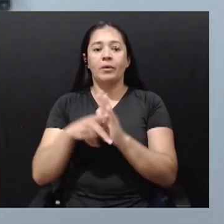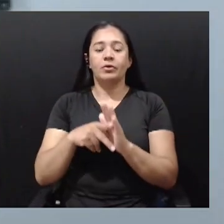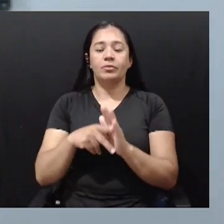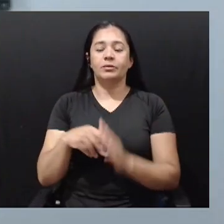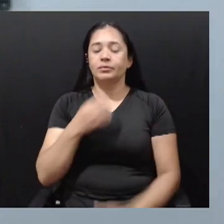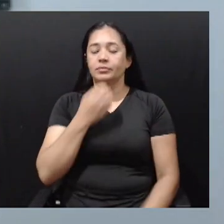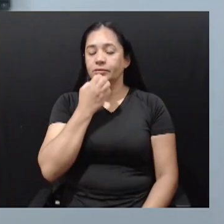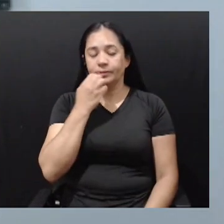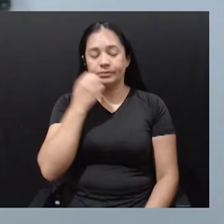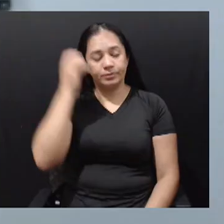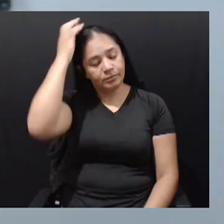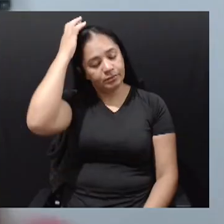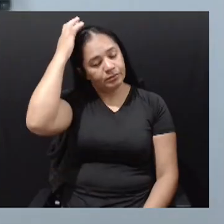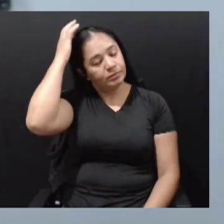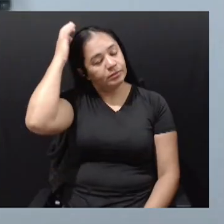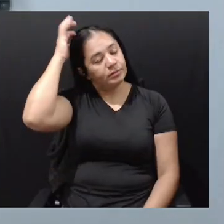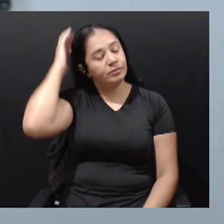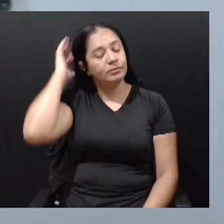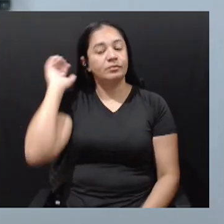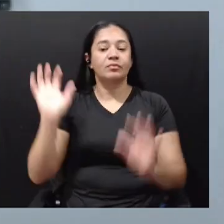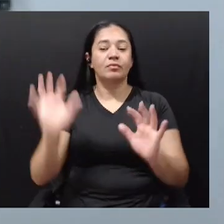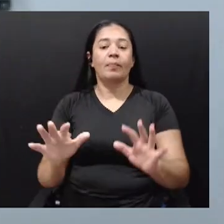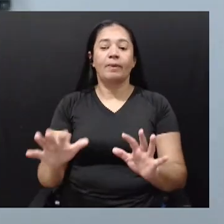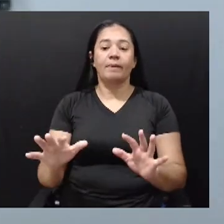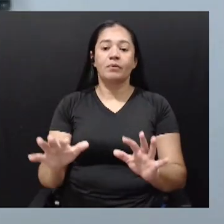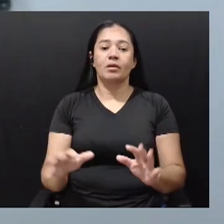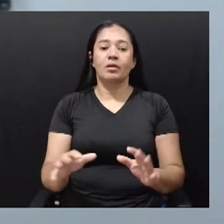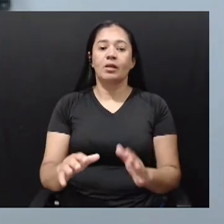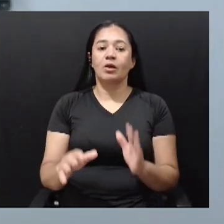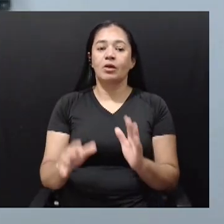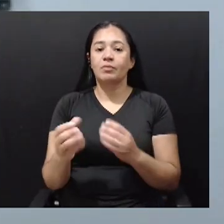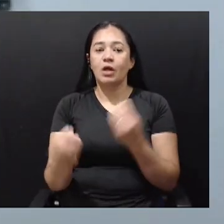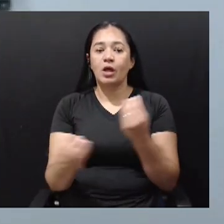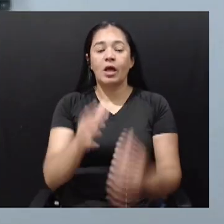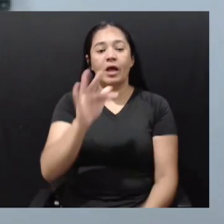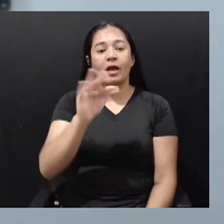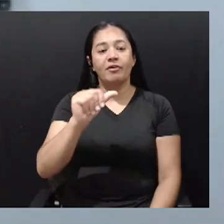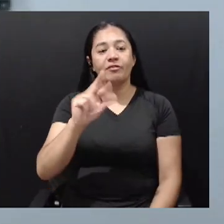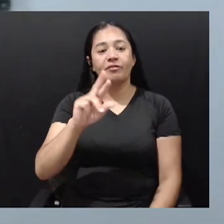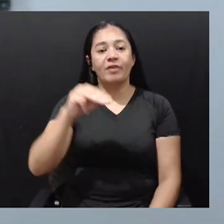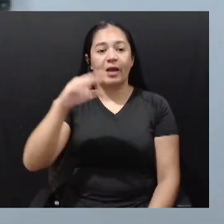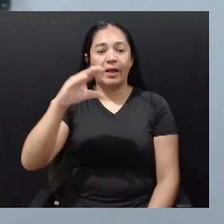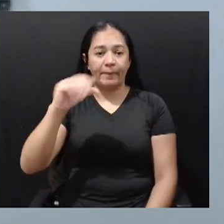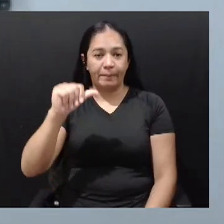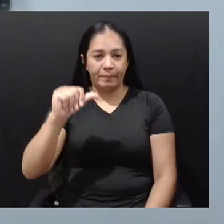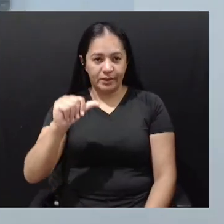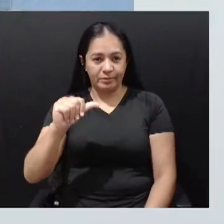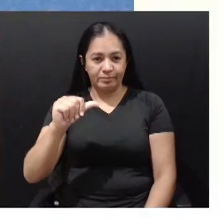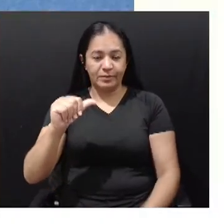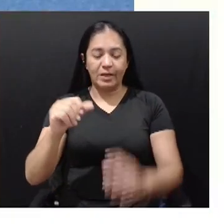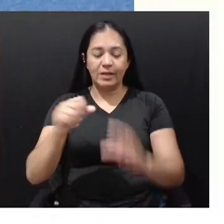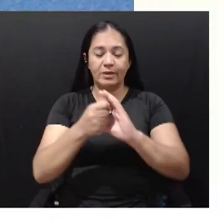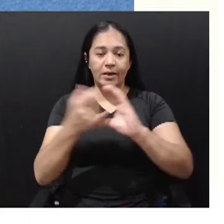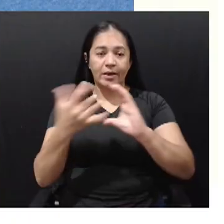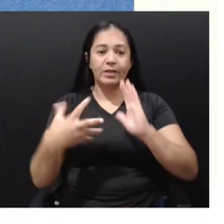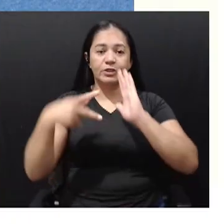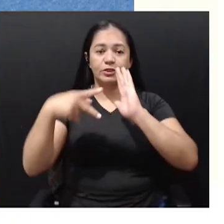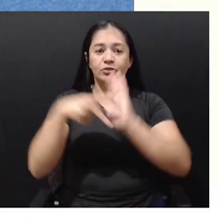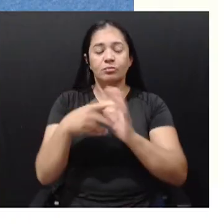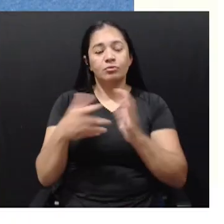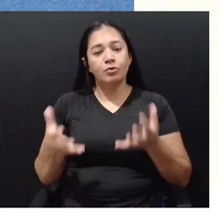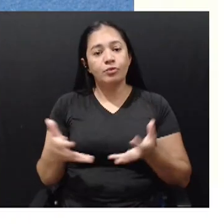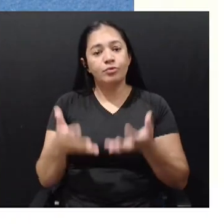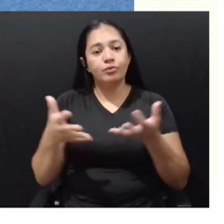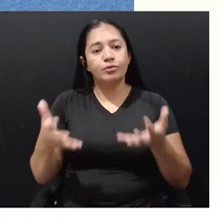Então, essa é a farmacodinâmica, digamos assim, é a característica que promove